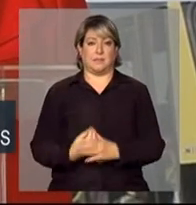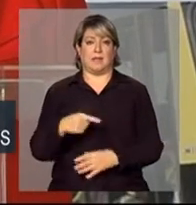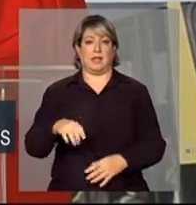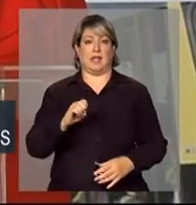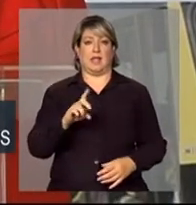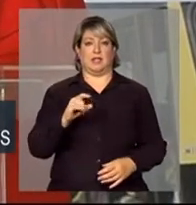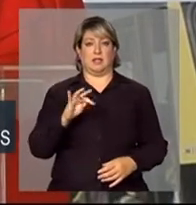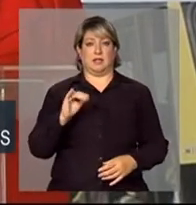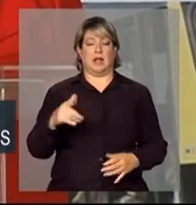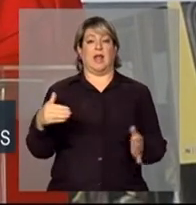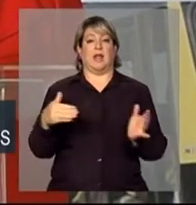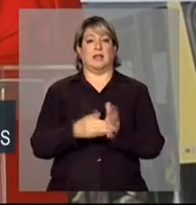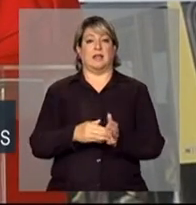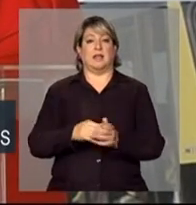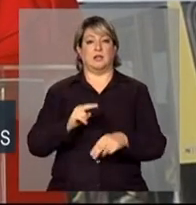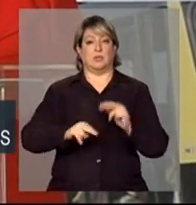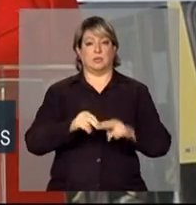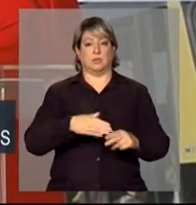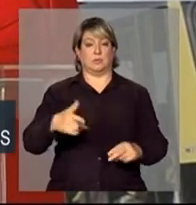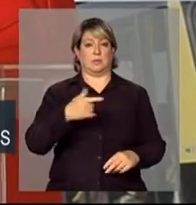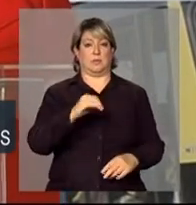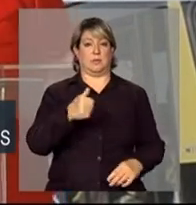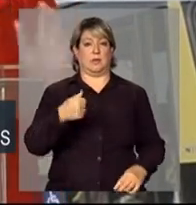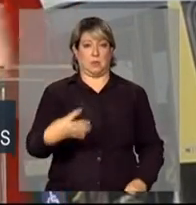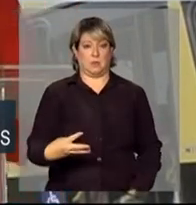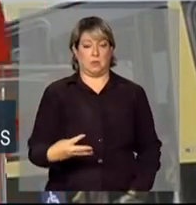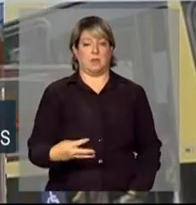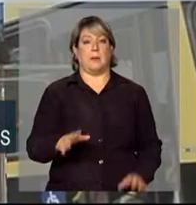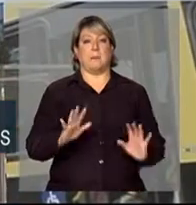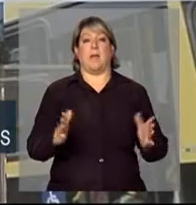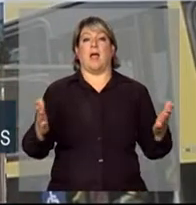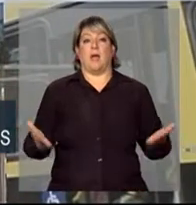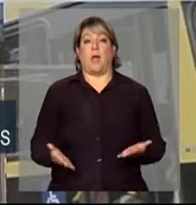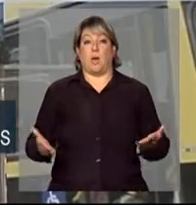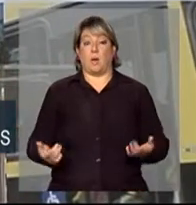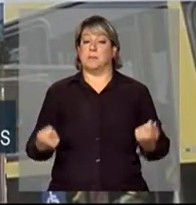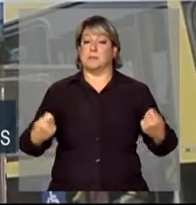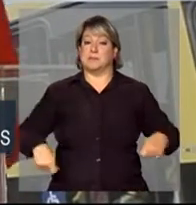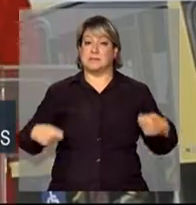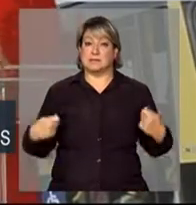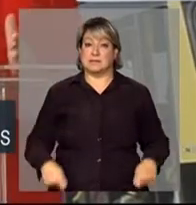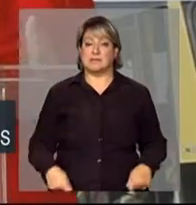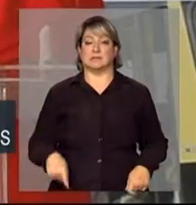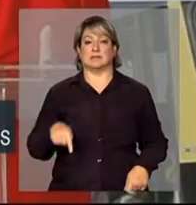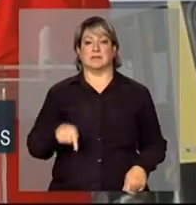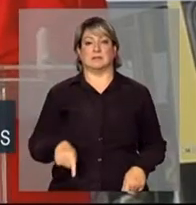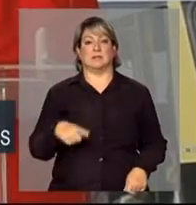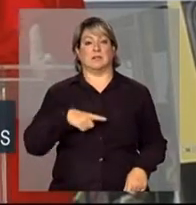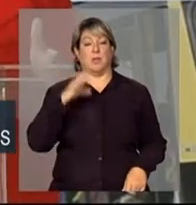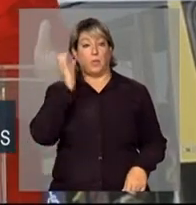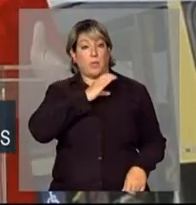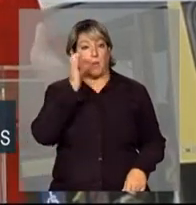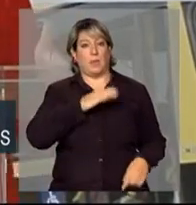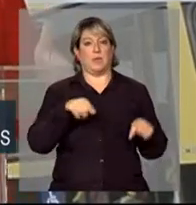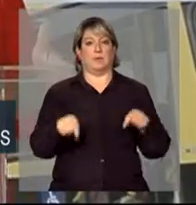até junho de 14. Agora, precisamos então acelerar isso.